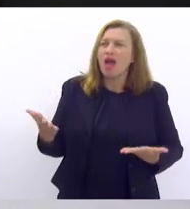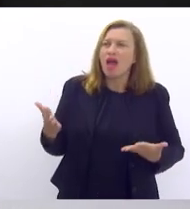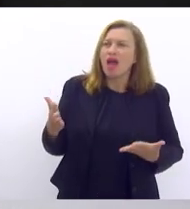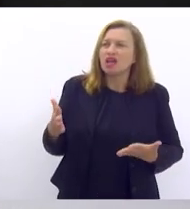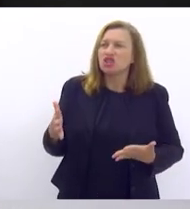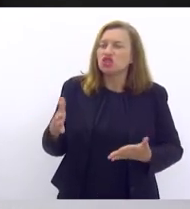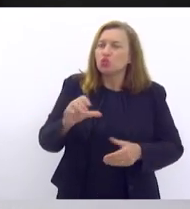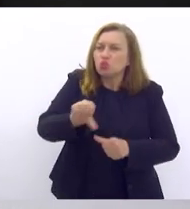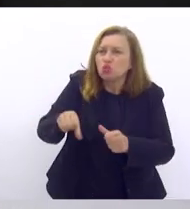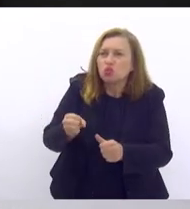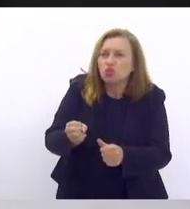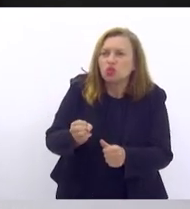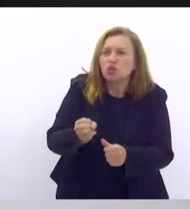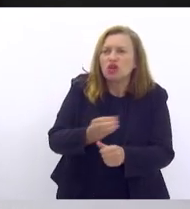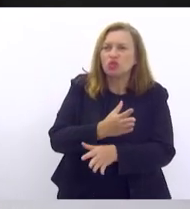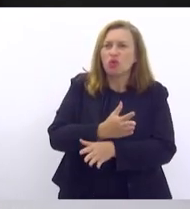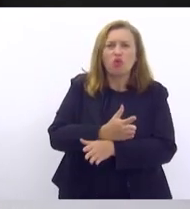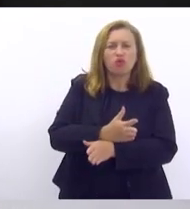recomeços.